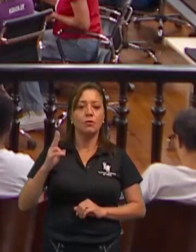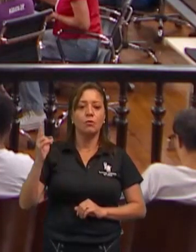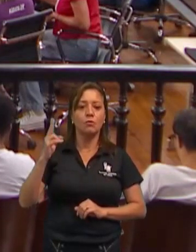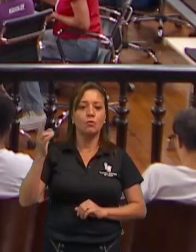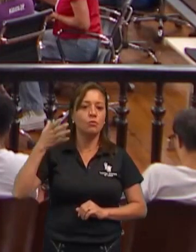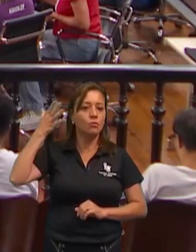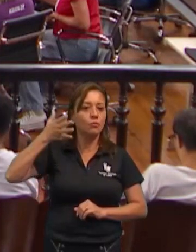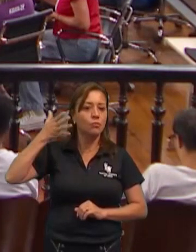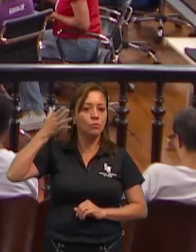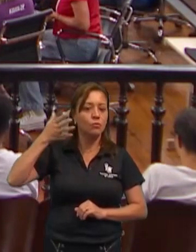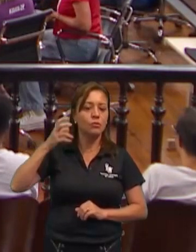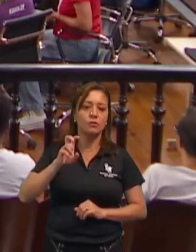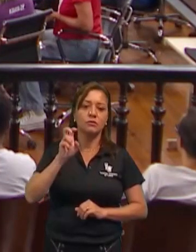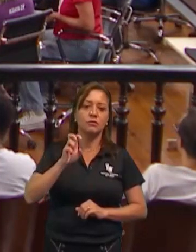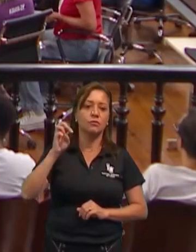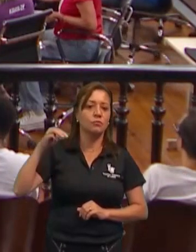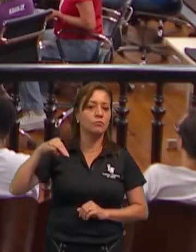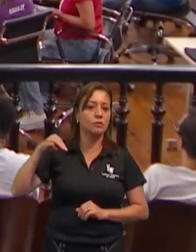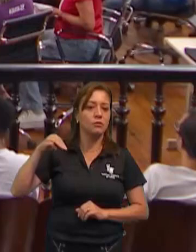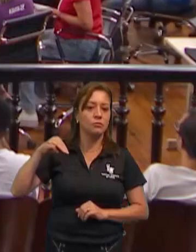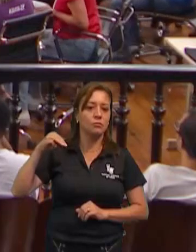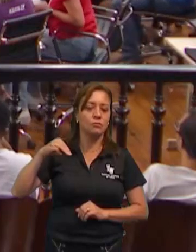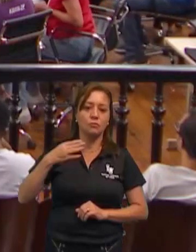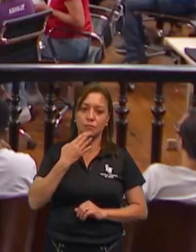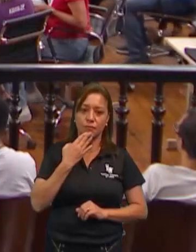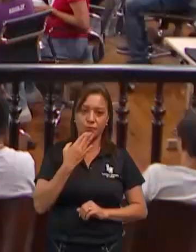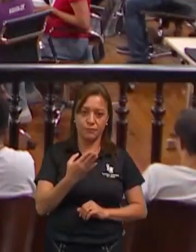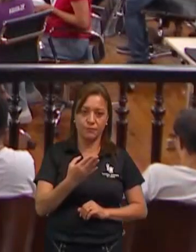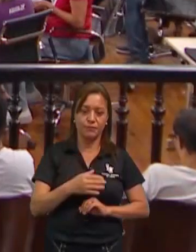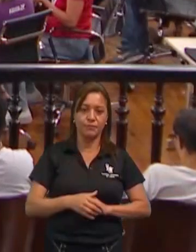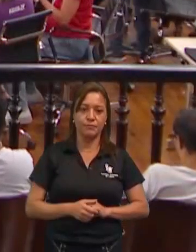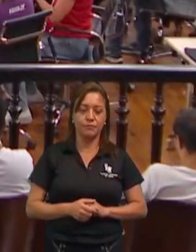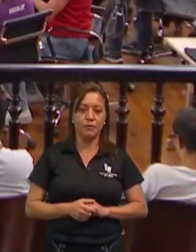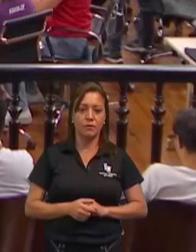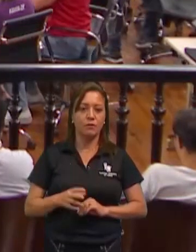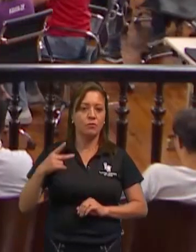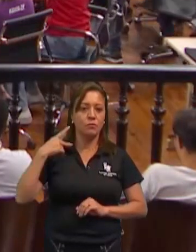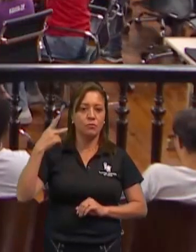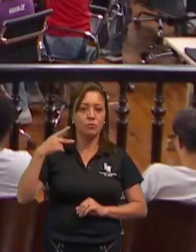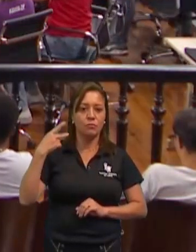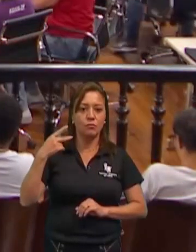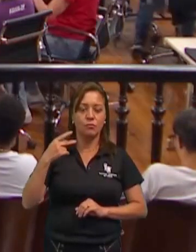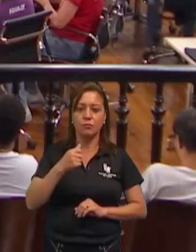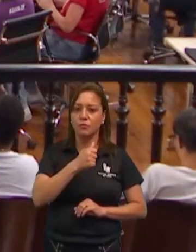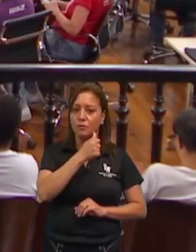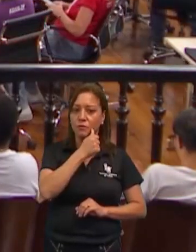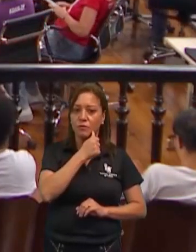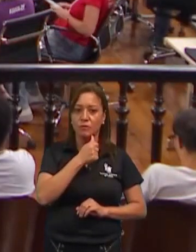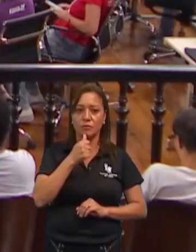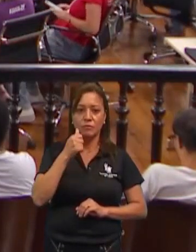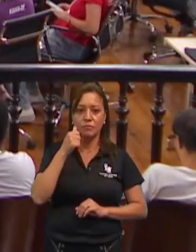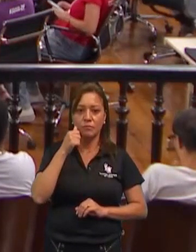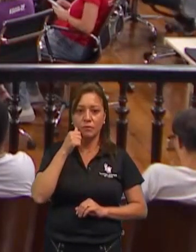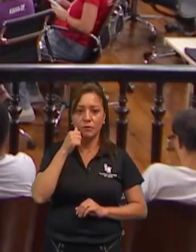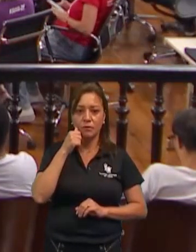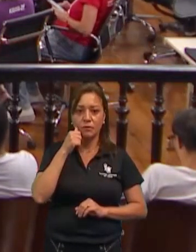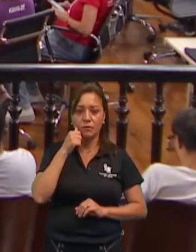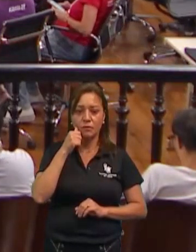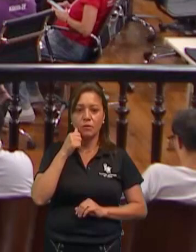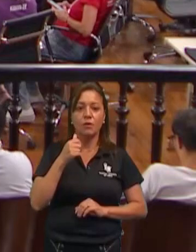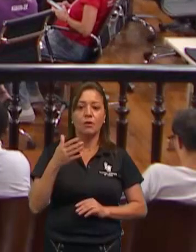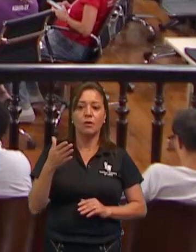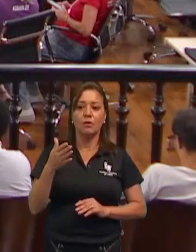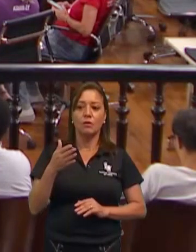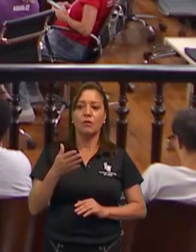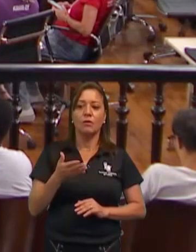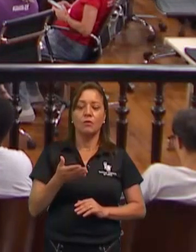por 5 + 5 minutos. E peço por gentileza que o vereador Sargento Melo Casal se dirija à tribuna para fazer a